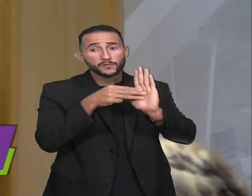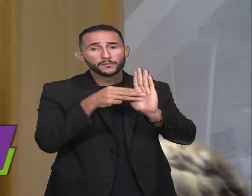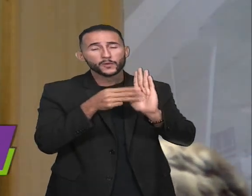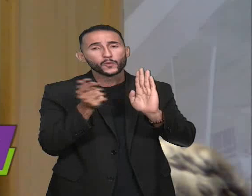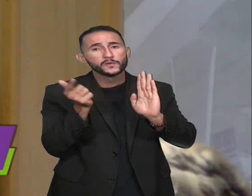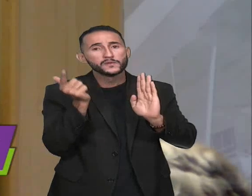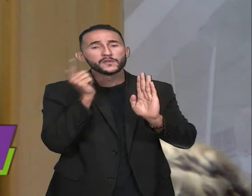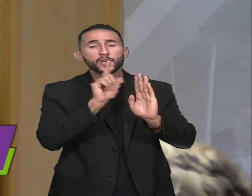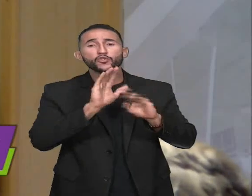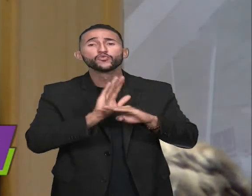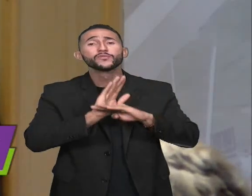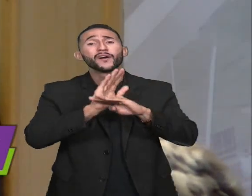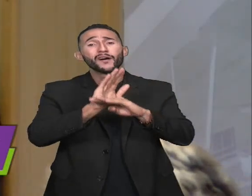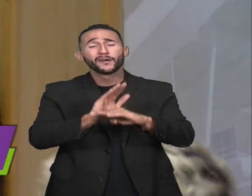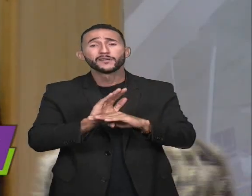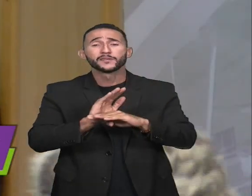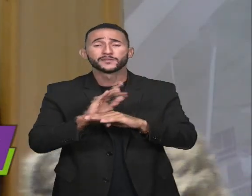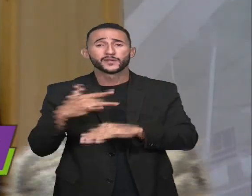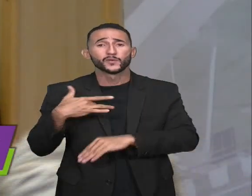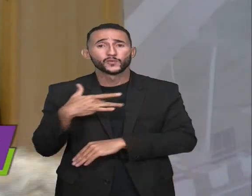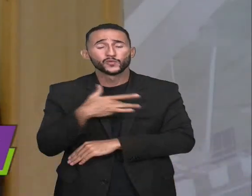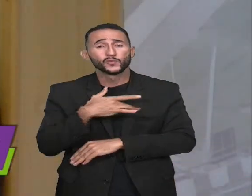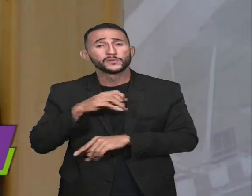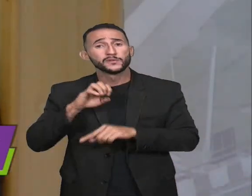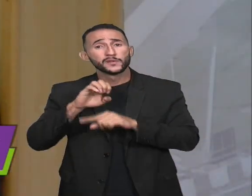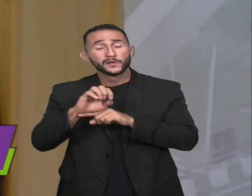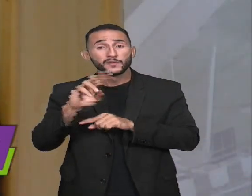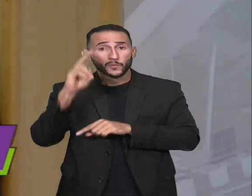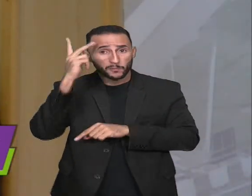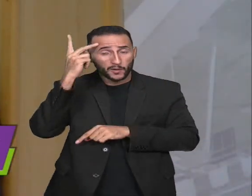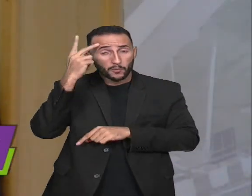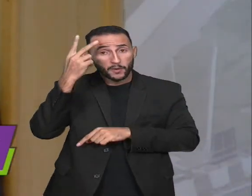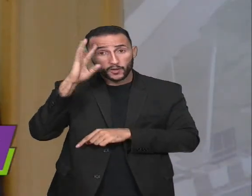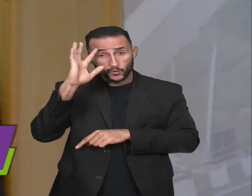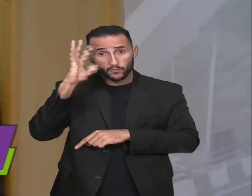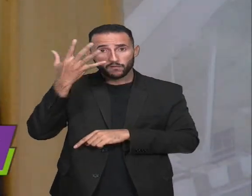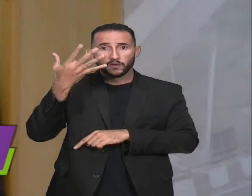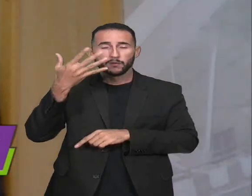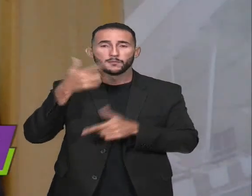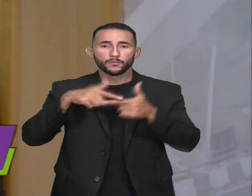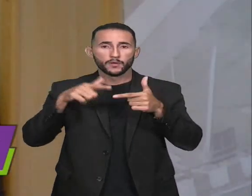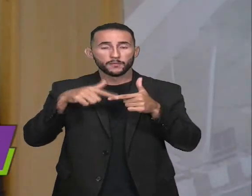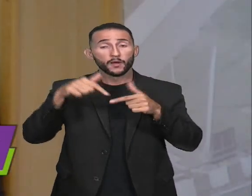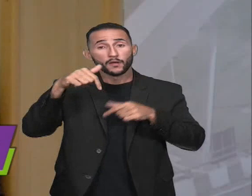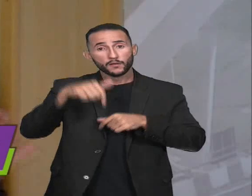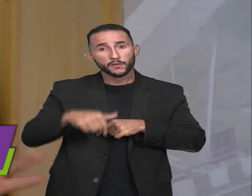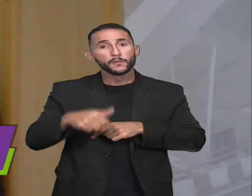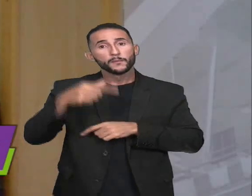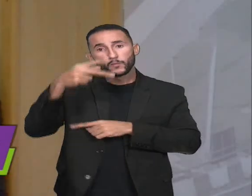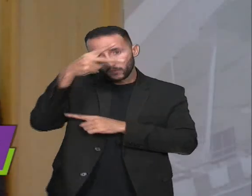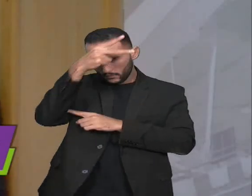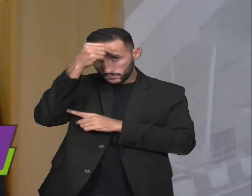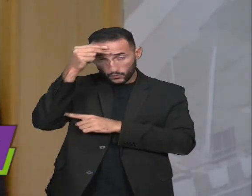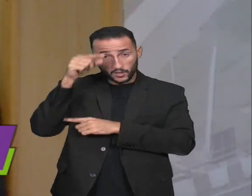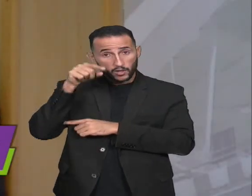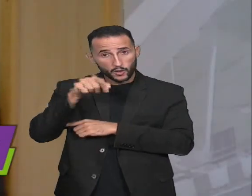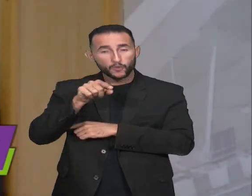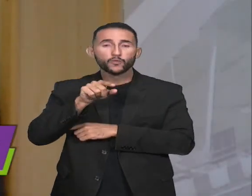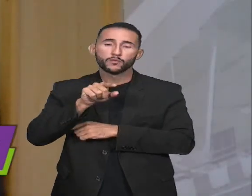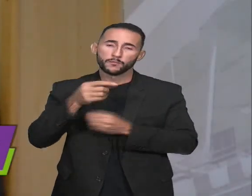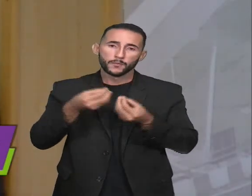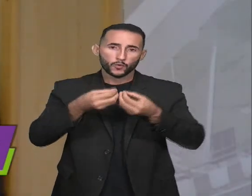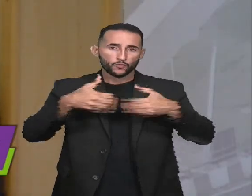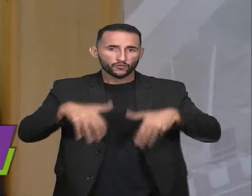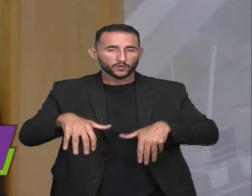do Estado de São Paulo para que a gente consiga também resolver isso Municipal porque esse desserviço também atinge o nosso